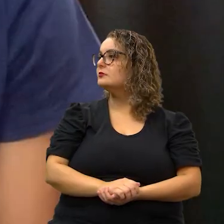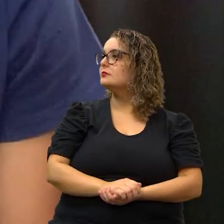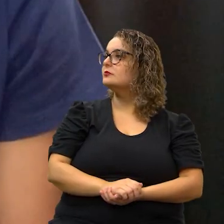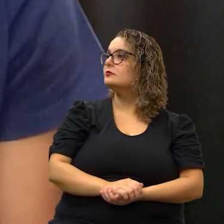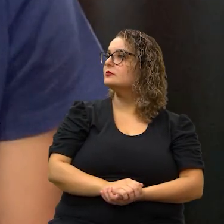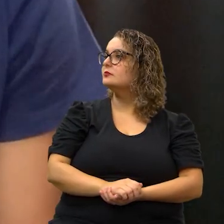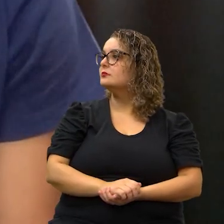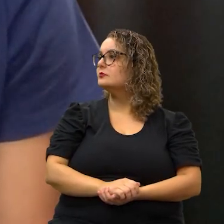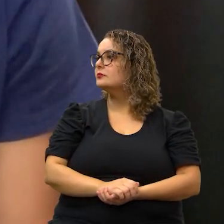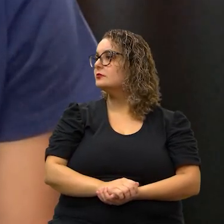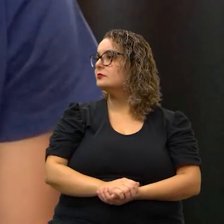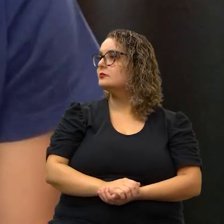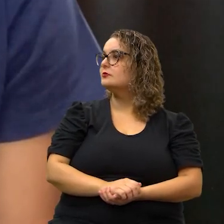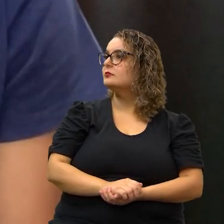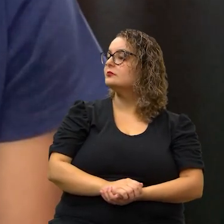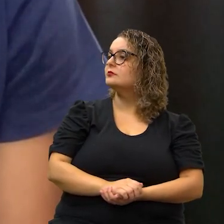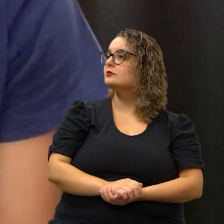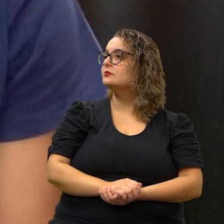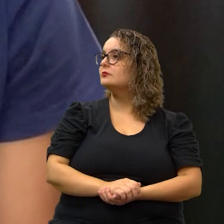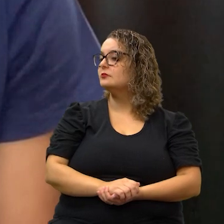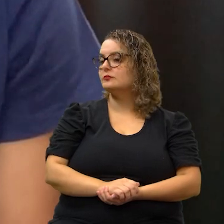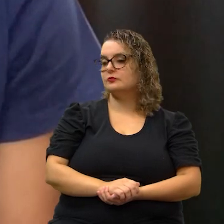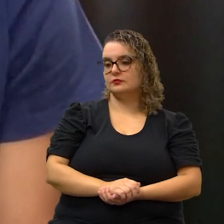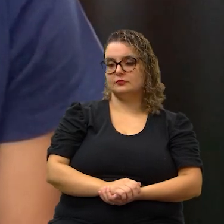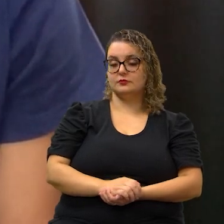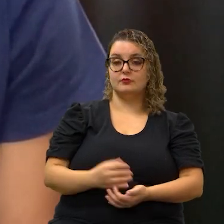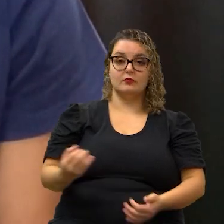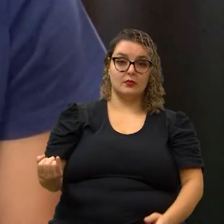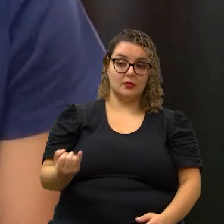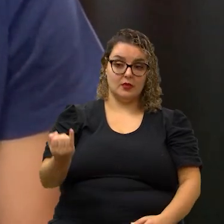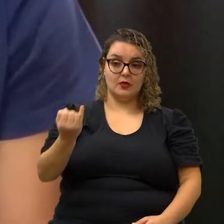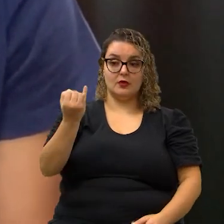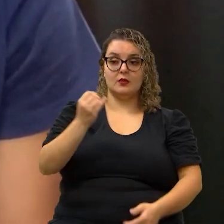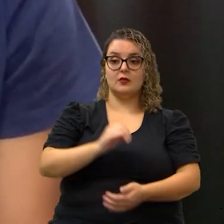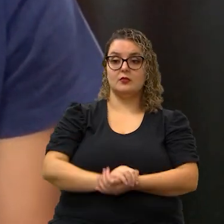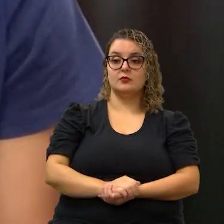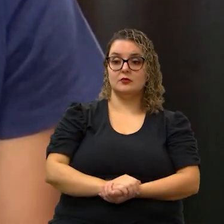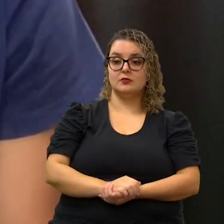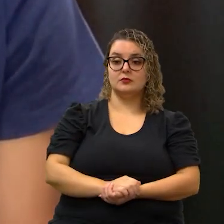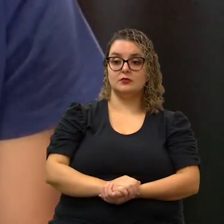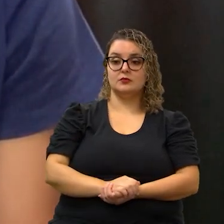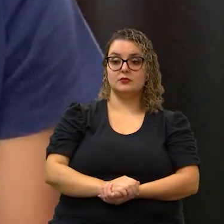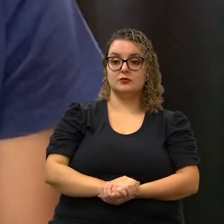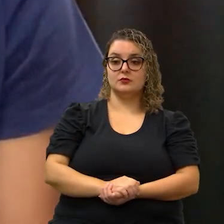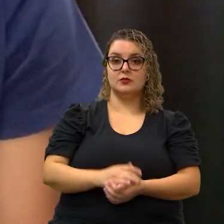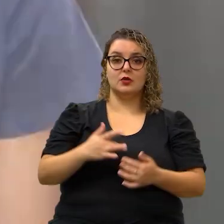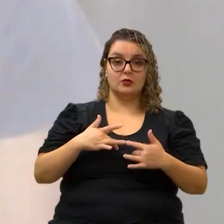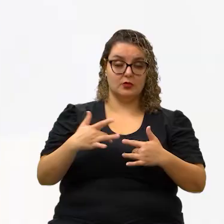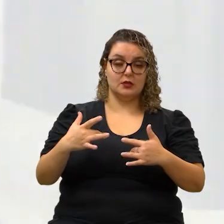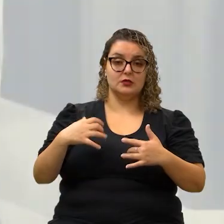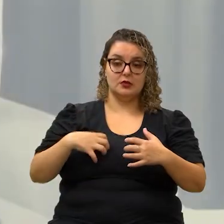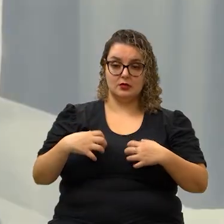A importância da doação de órgão, você pode me ver, ela salva a vida.